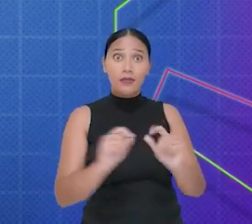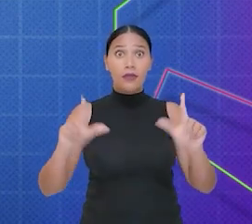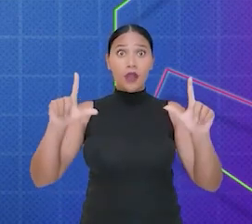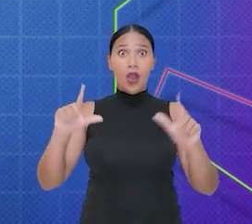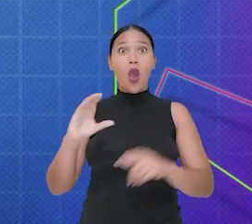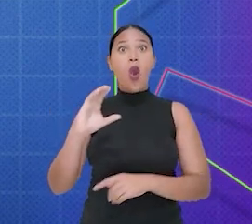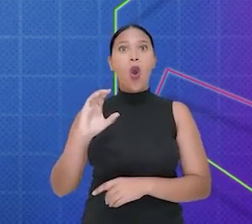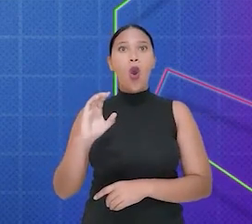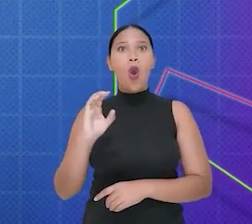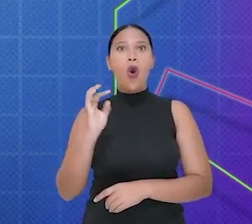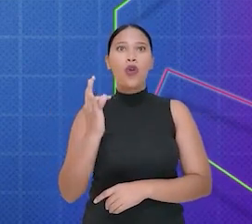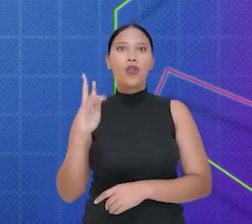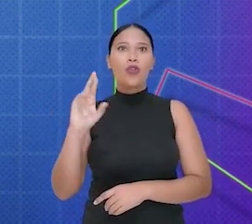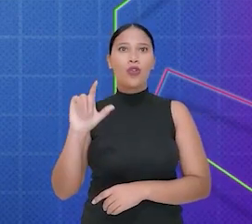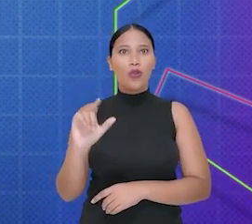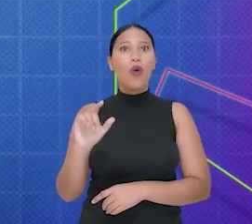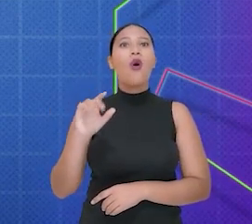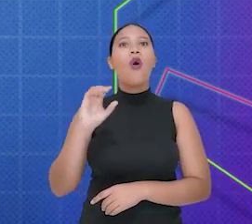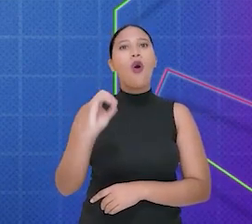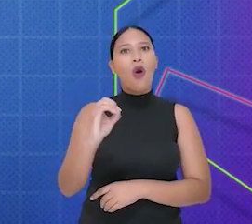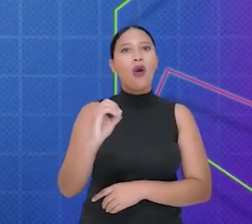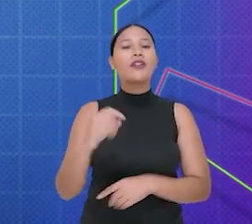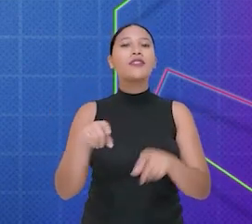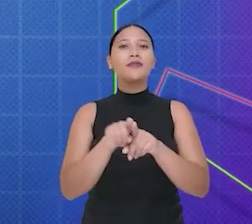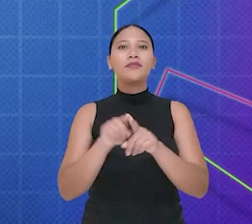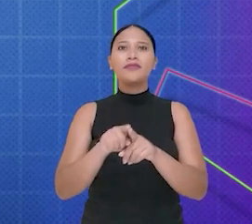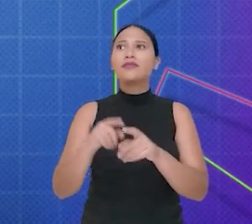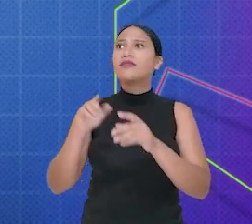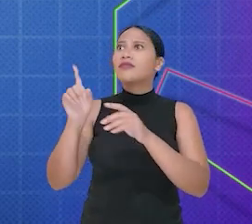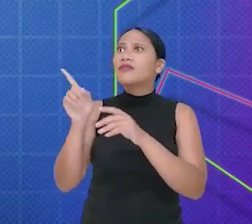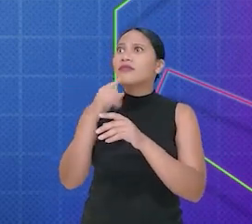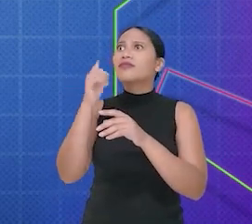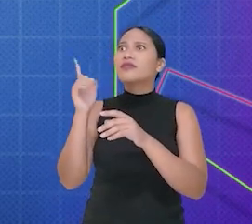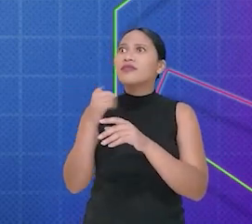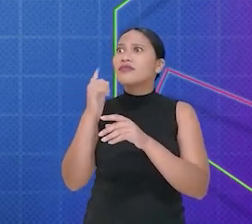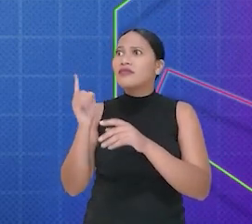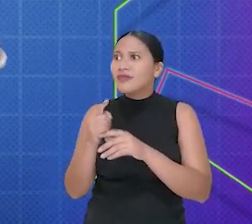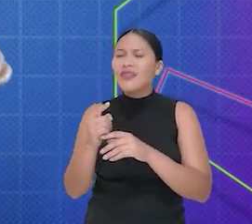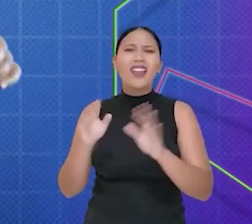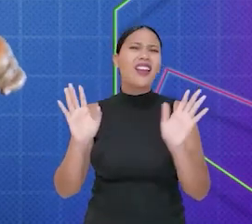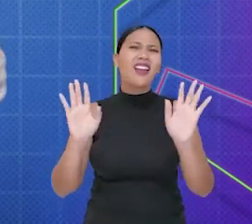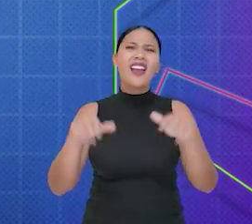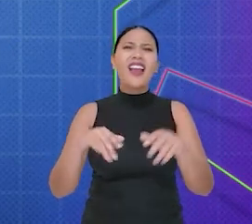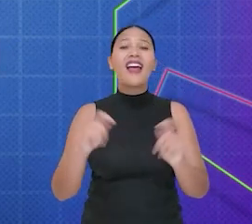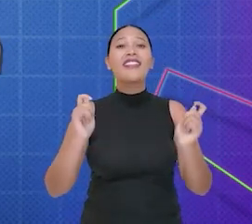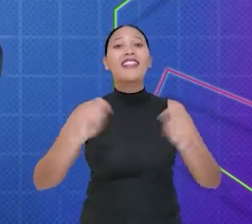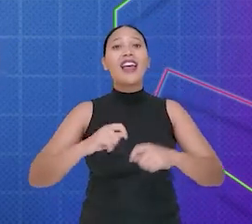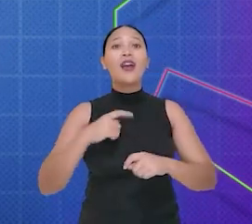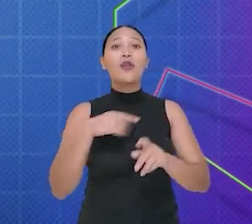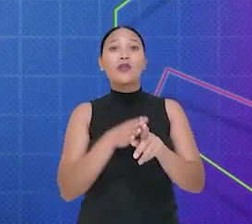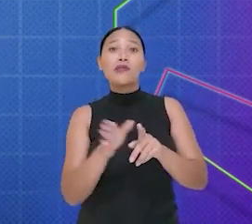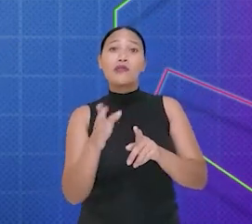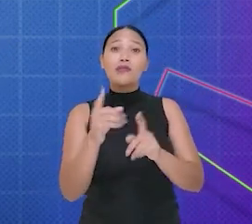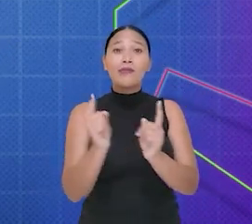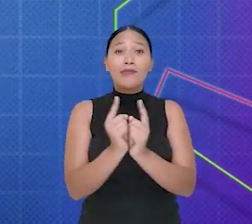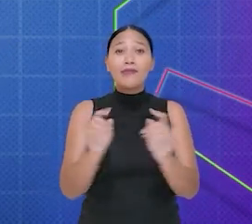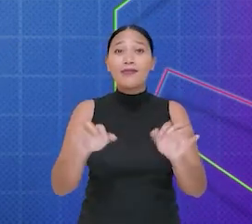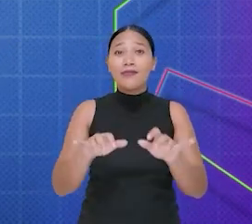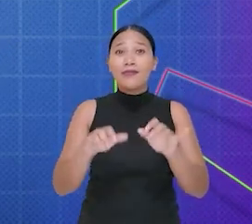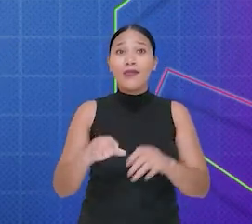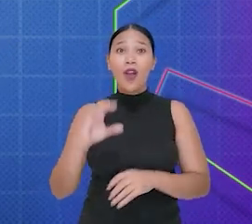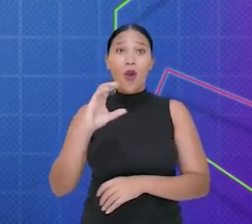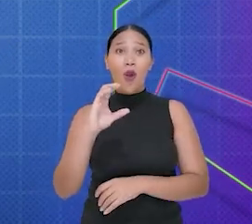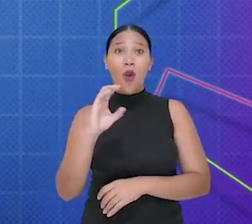com Ctrl O. Em vez de navegar pelos diretórios e pastas para abrir um arquivo, você pode utilizar o atalho